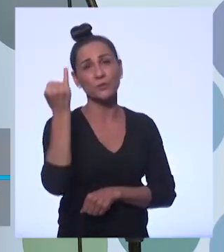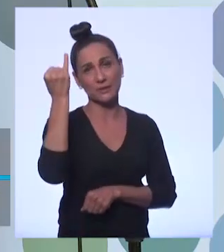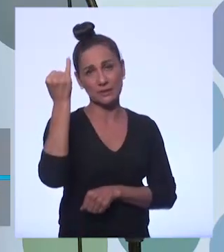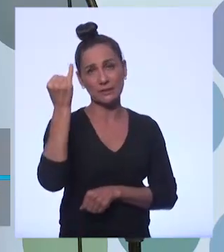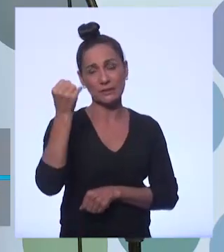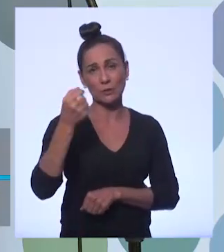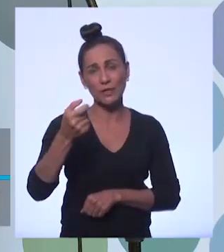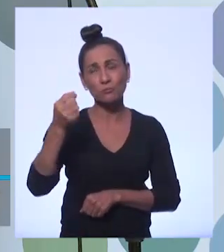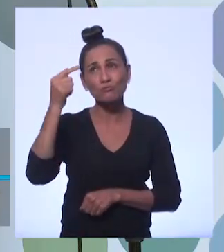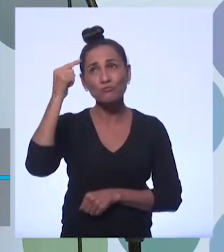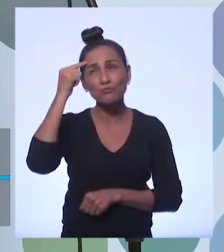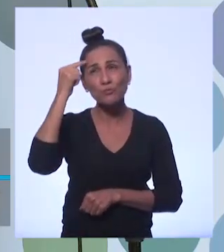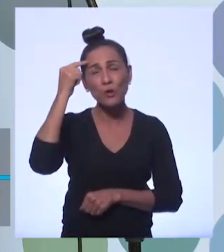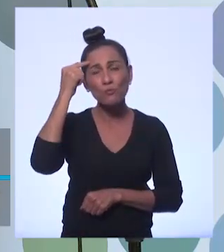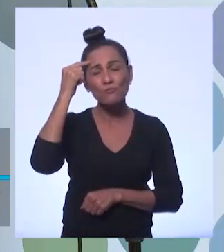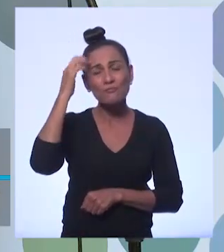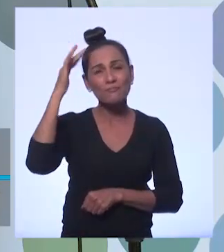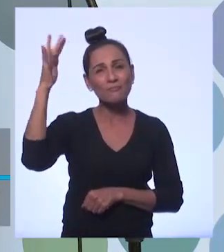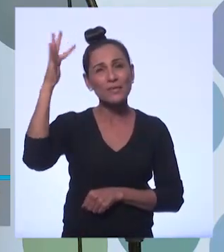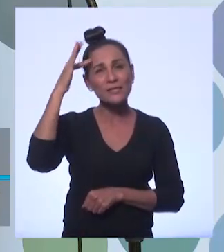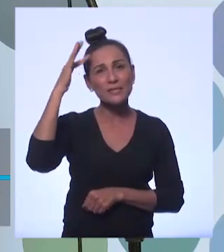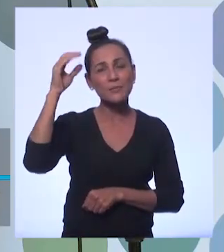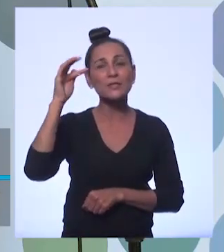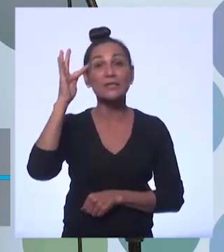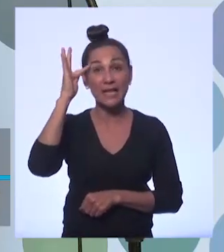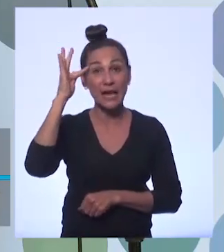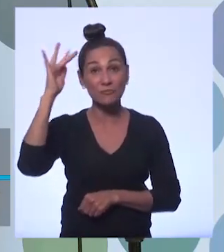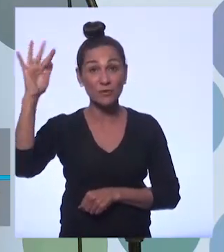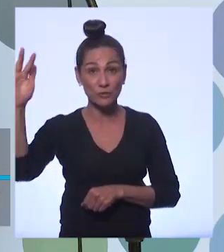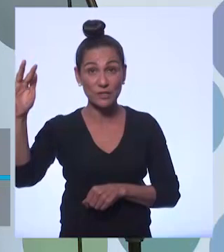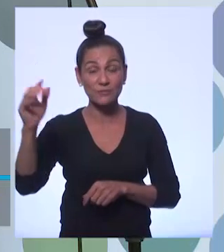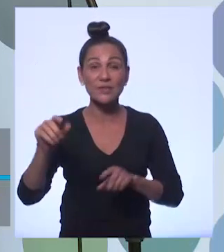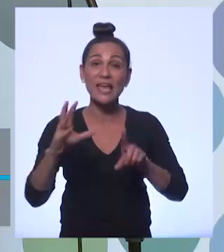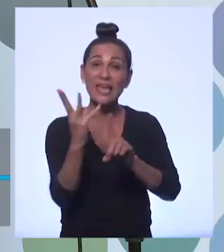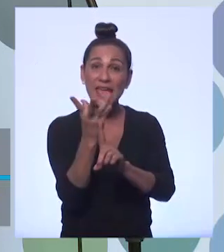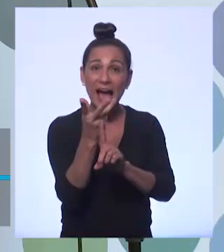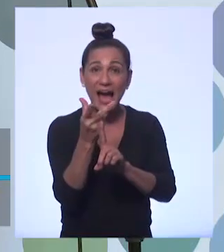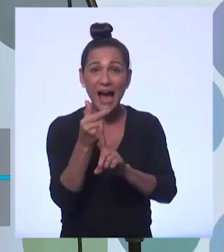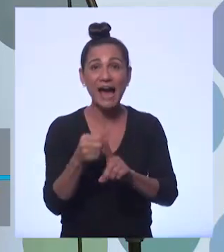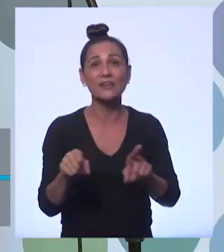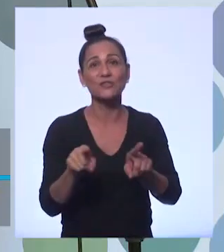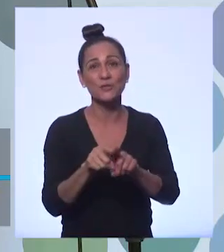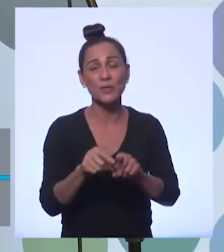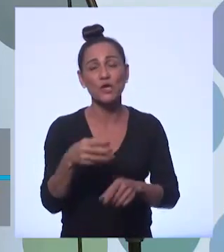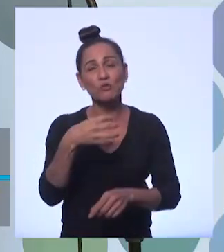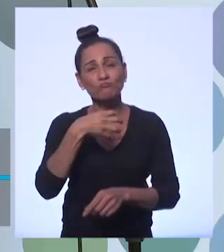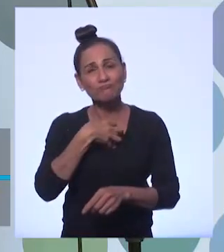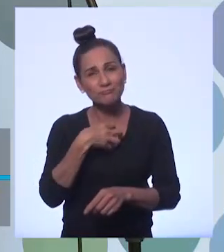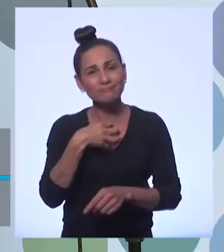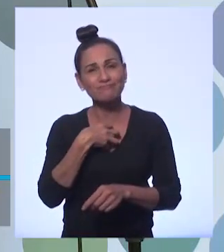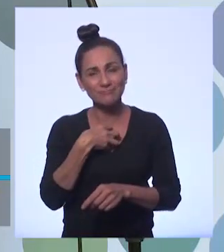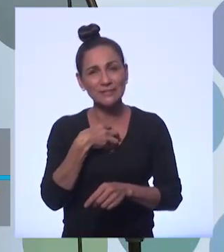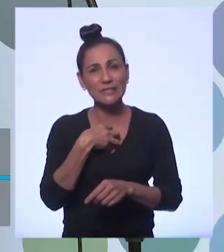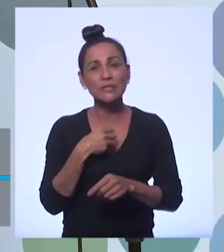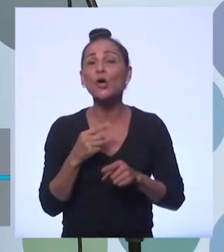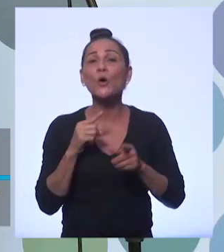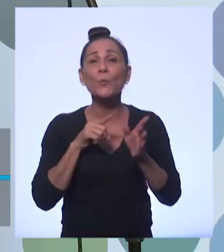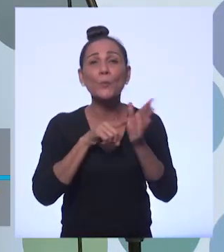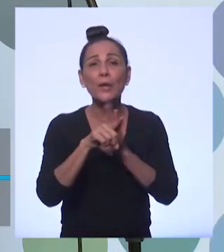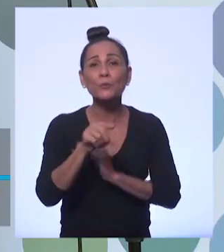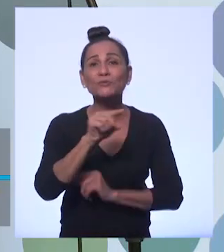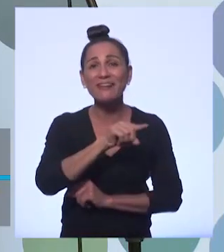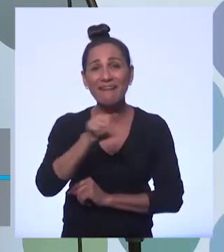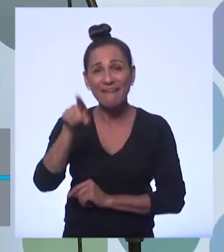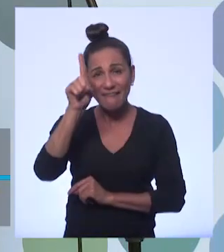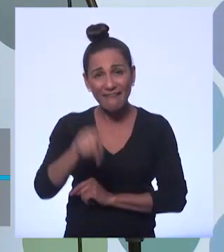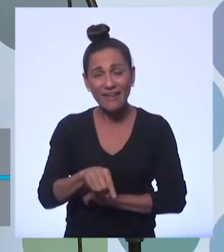pensamento mesmo, né? Porque é disso que se trata também a filosofia e a arte, em algum sentido, né? Então, a questão que eu quero